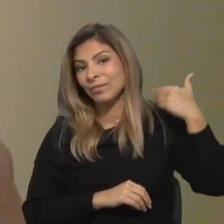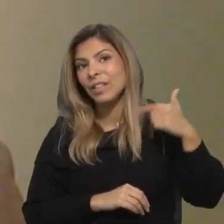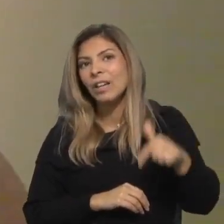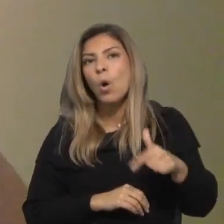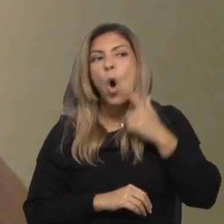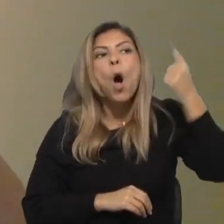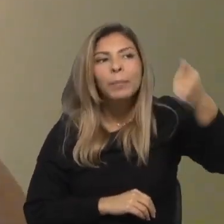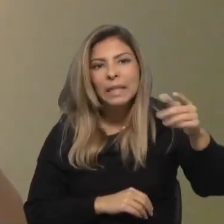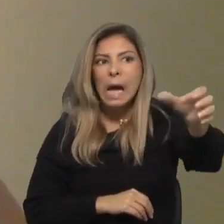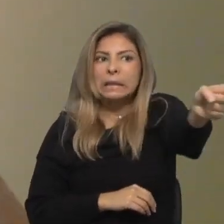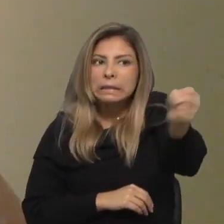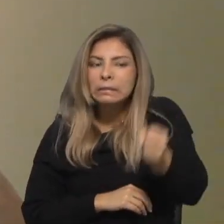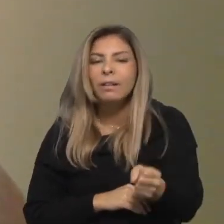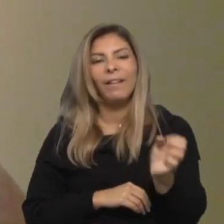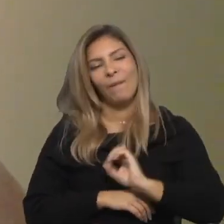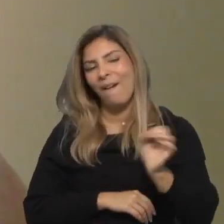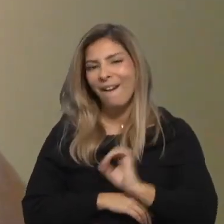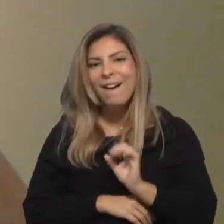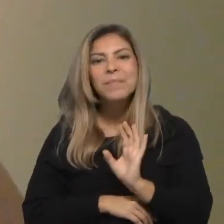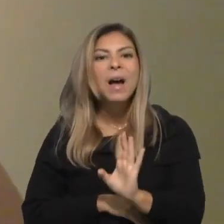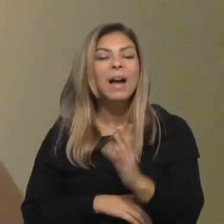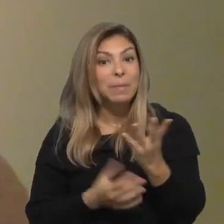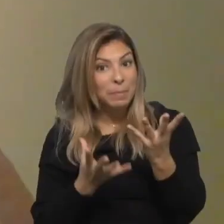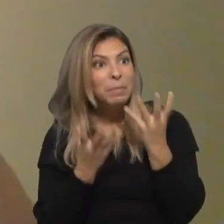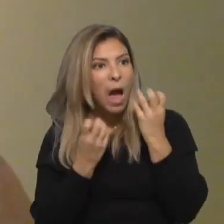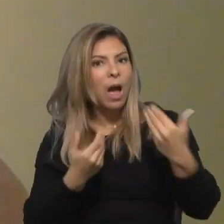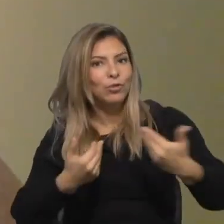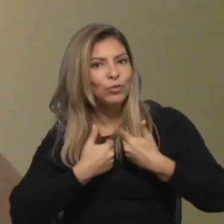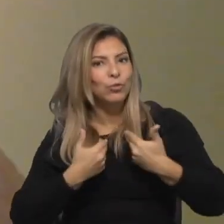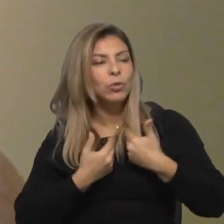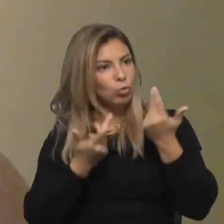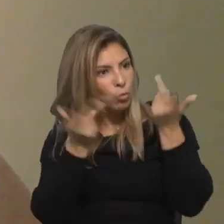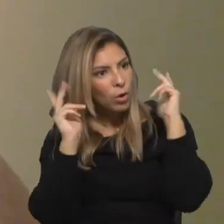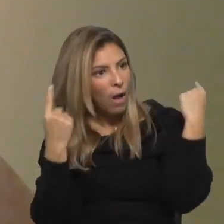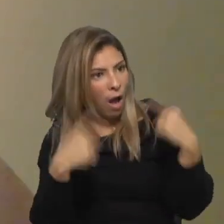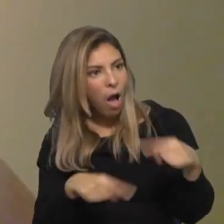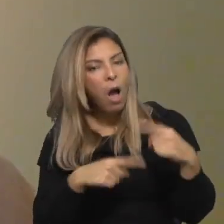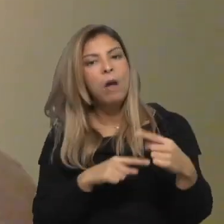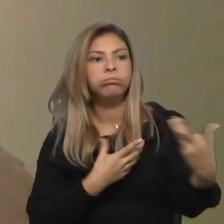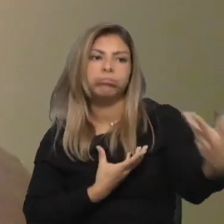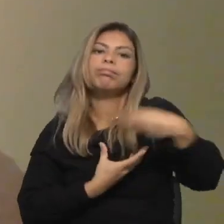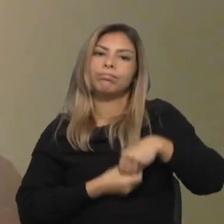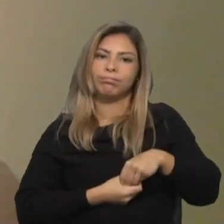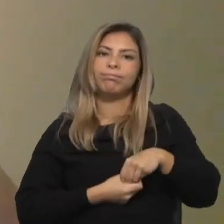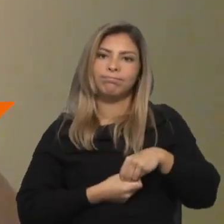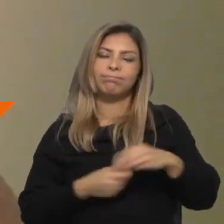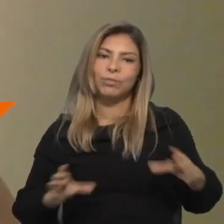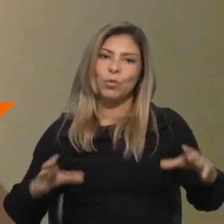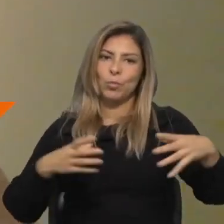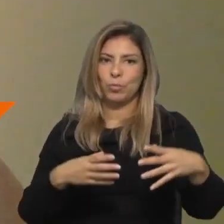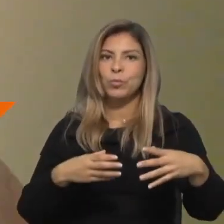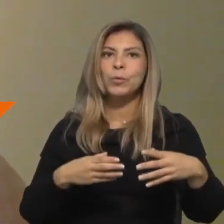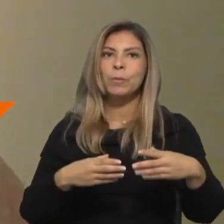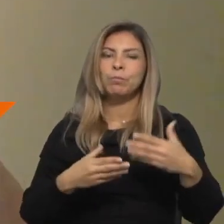como é óbvio, não é? Mas aqueles que querem e que estão disponíveis para tal, contamos também com esses antigos militantes para nos ajudarem